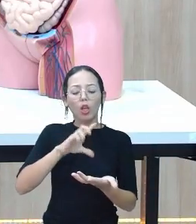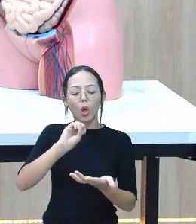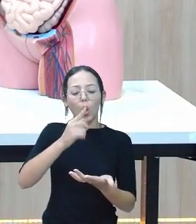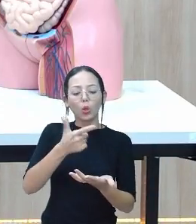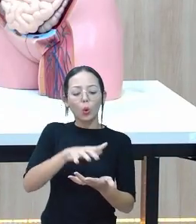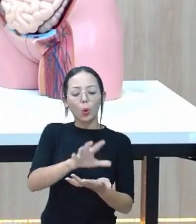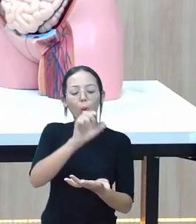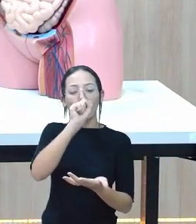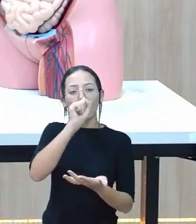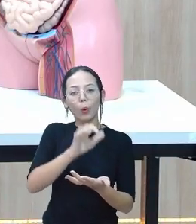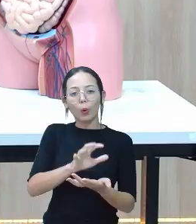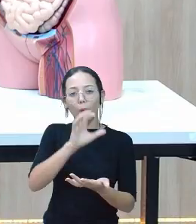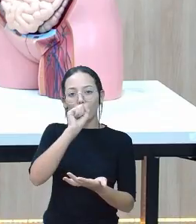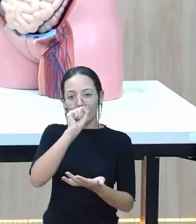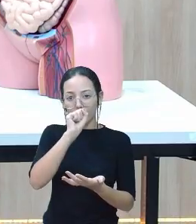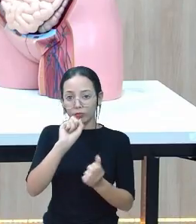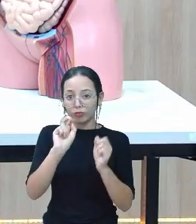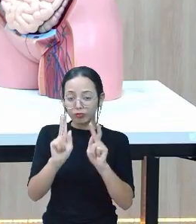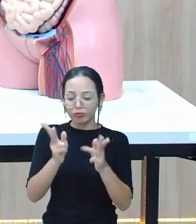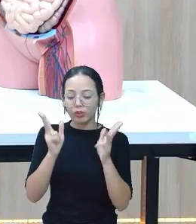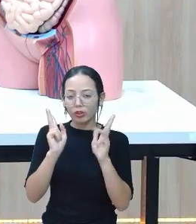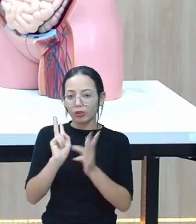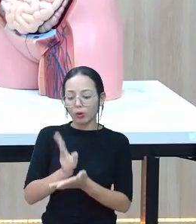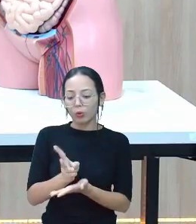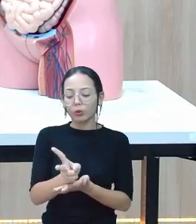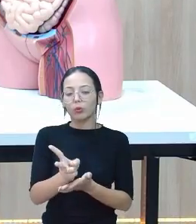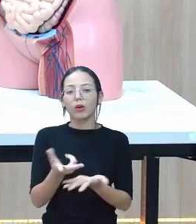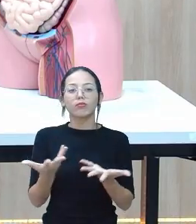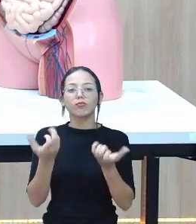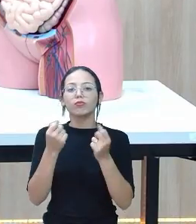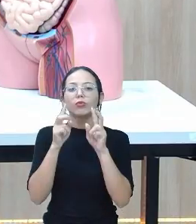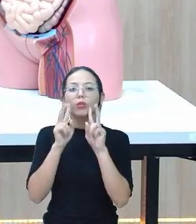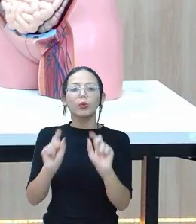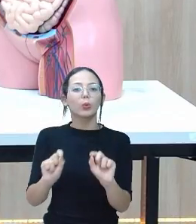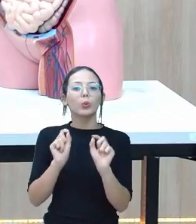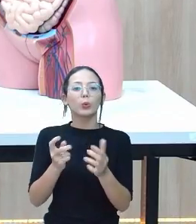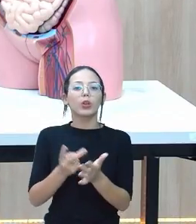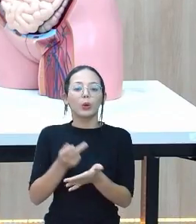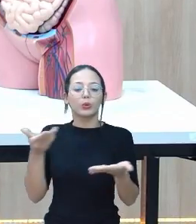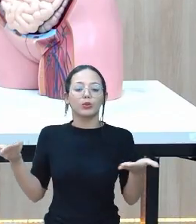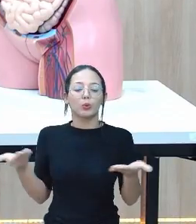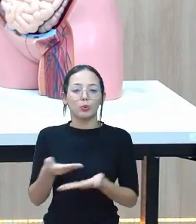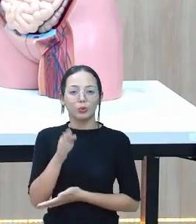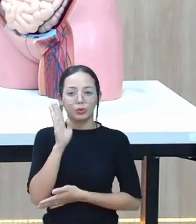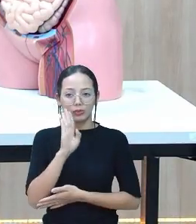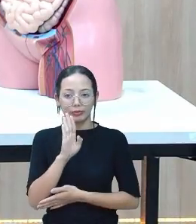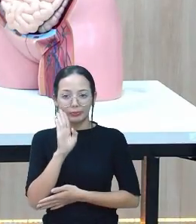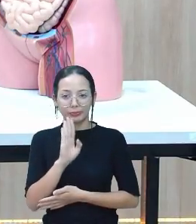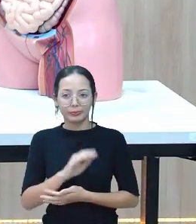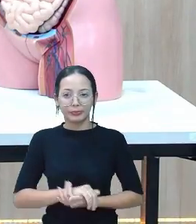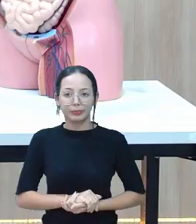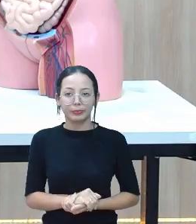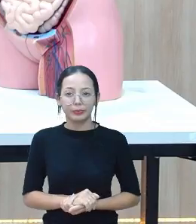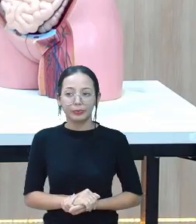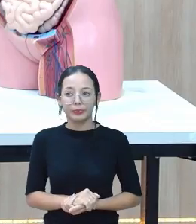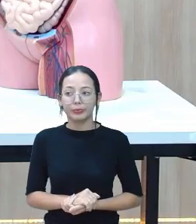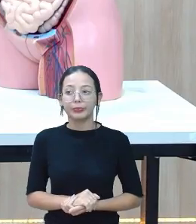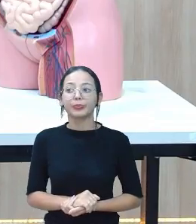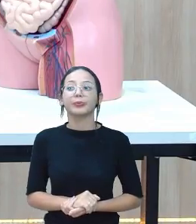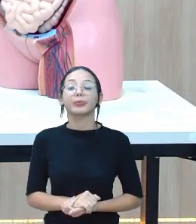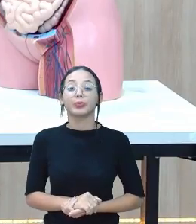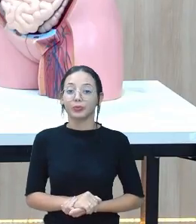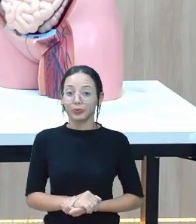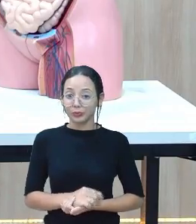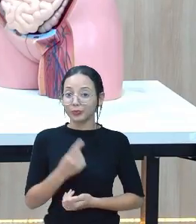nossa respiração. E vamos dar sequência. Vamos ver o que vai acontecer hoje. E,